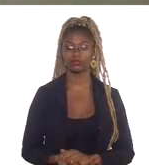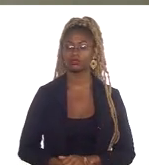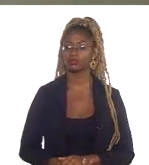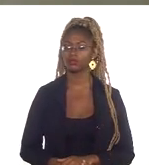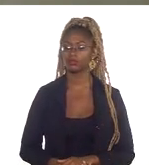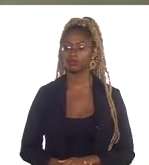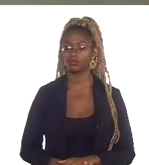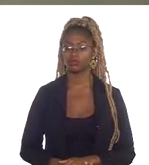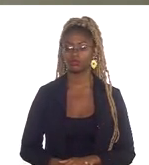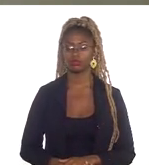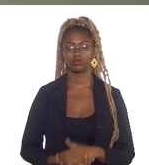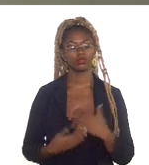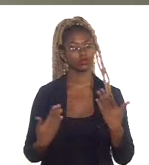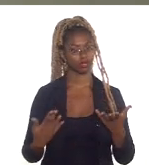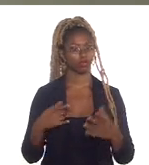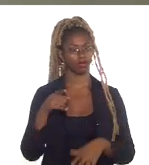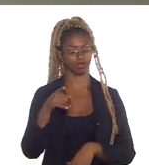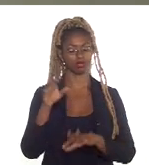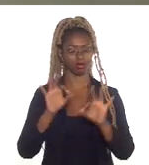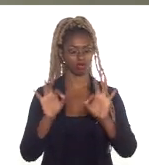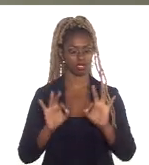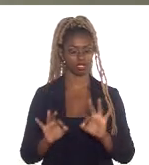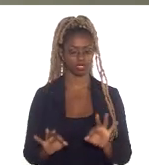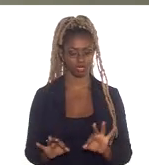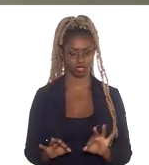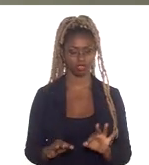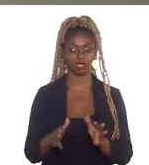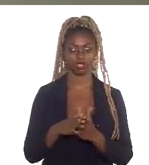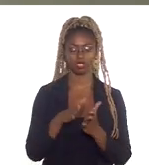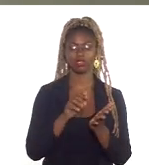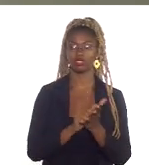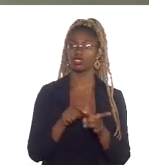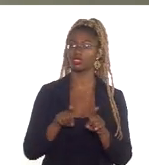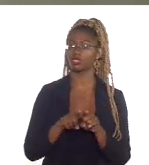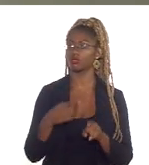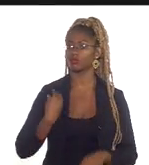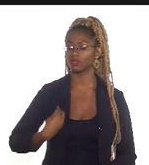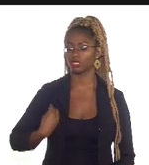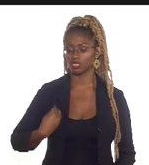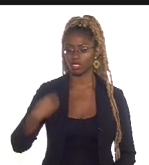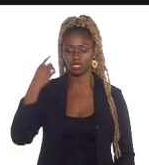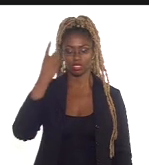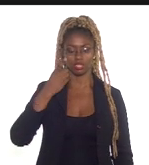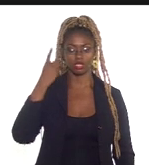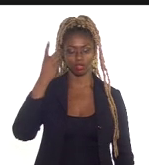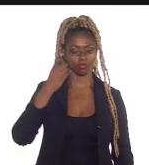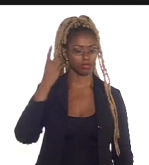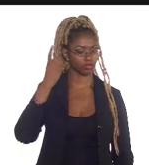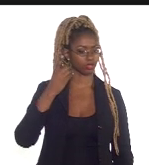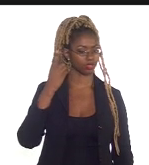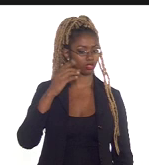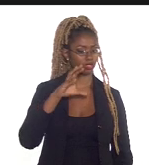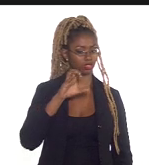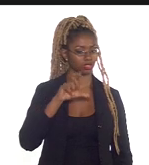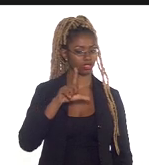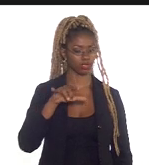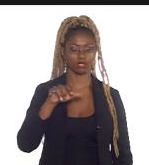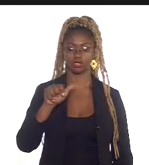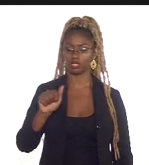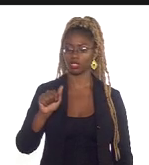Essa será a organização. Registrando também aqui a presença da deputada Célia